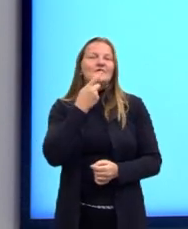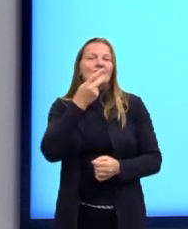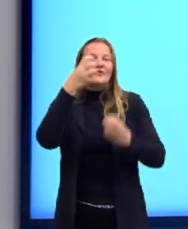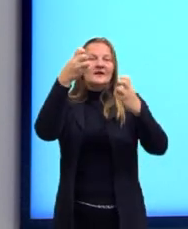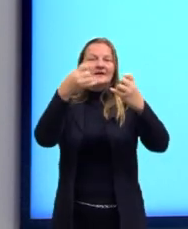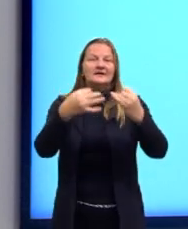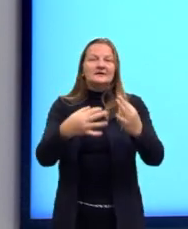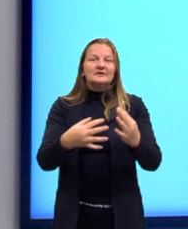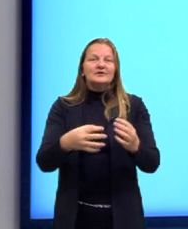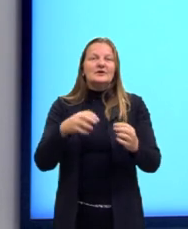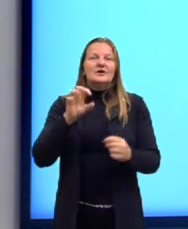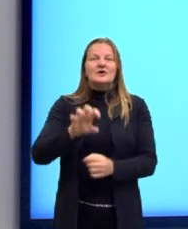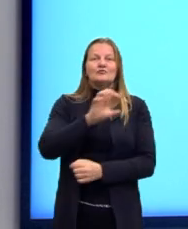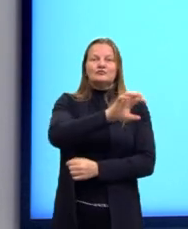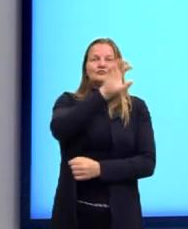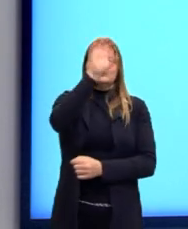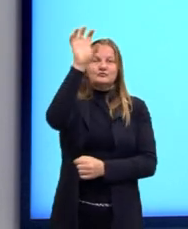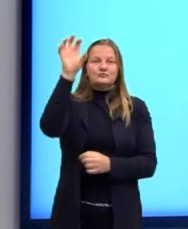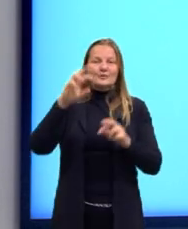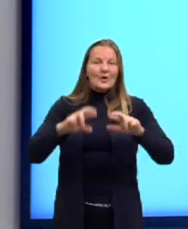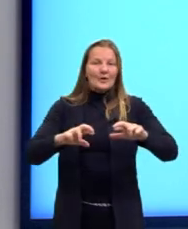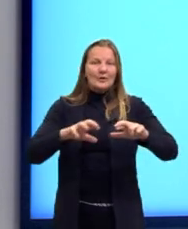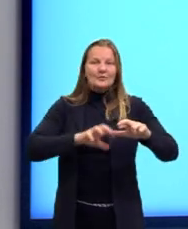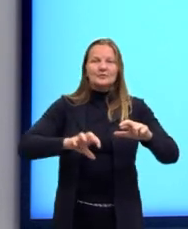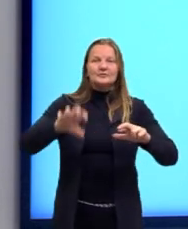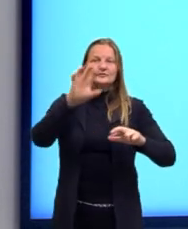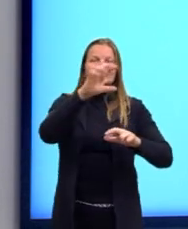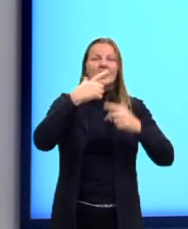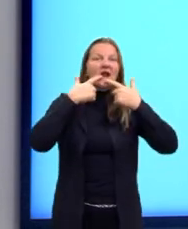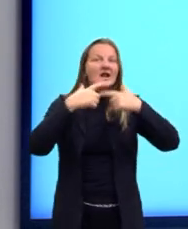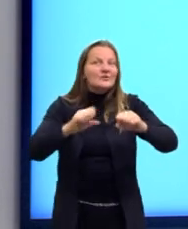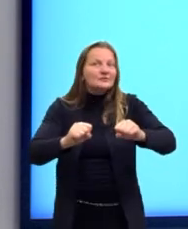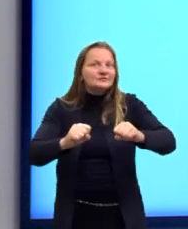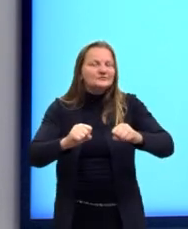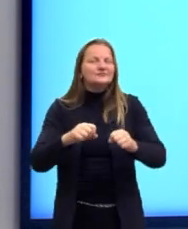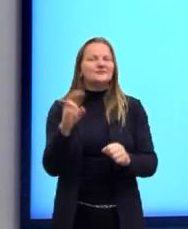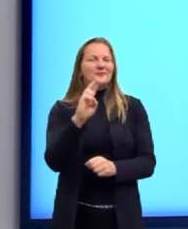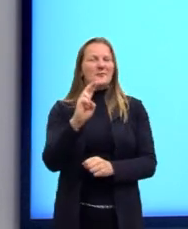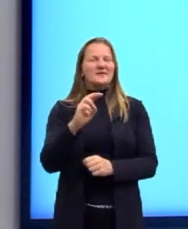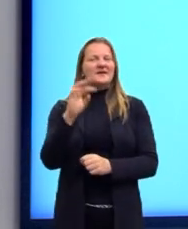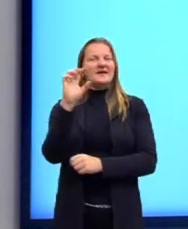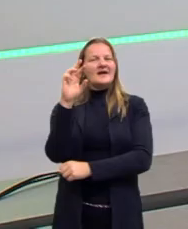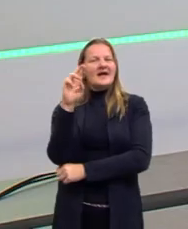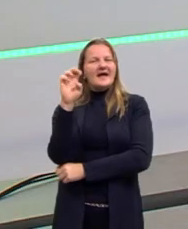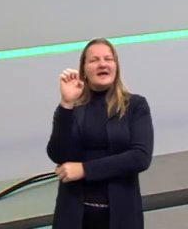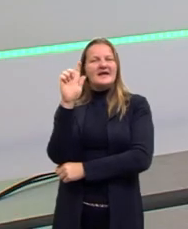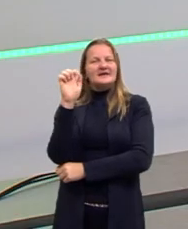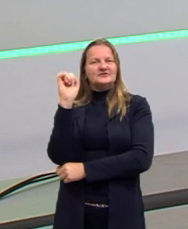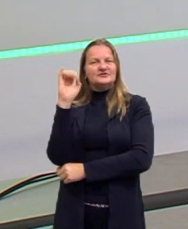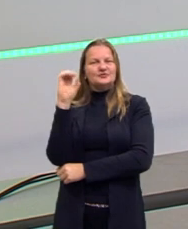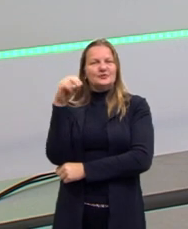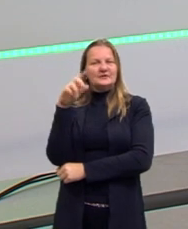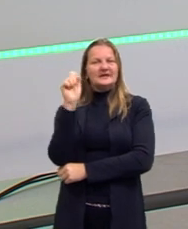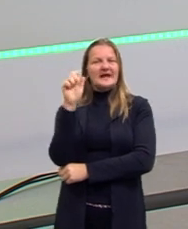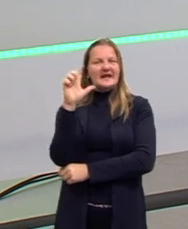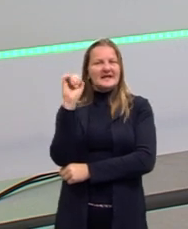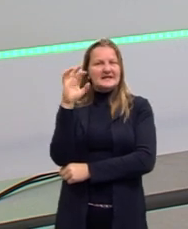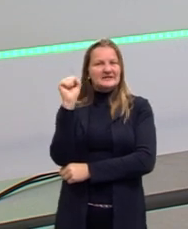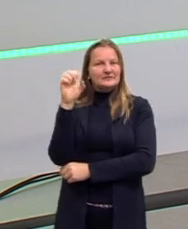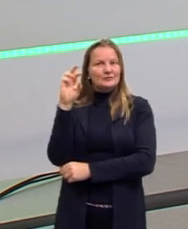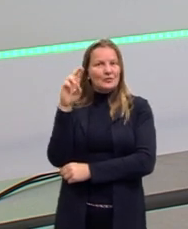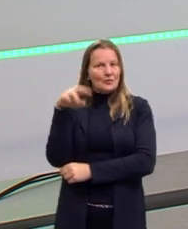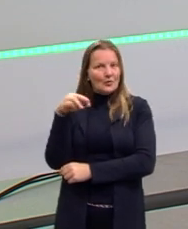de regionalismo linguístico e vai ser esse então o tema ainda nossa aula a gente vai falar